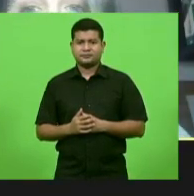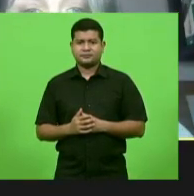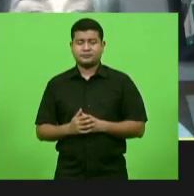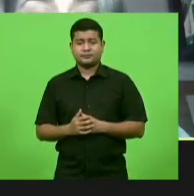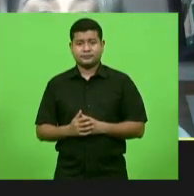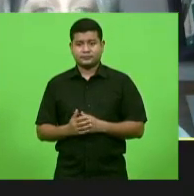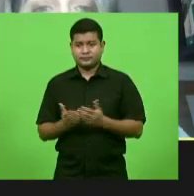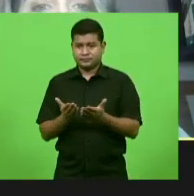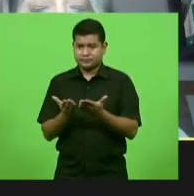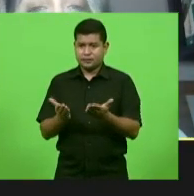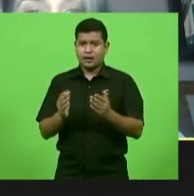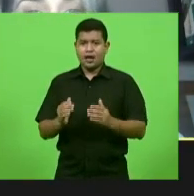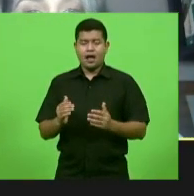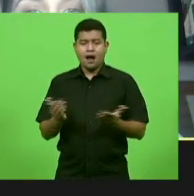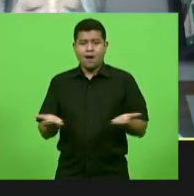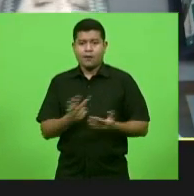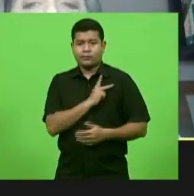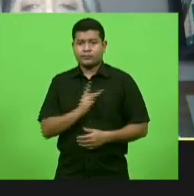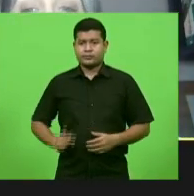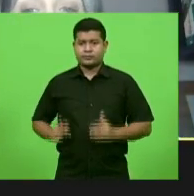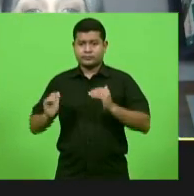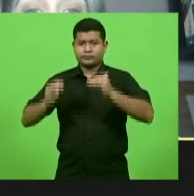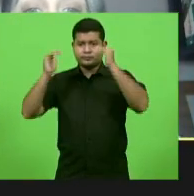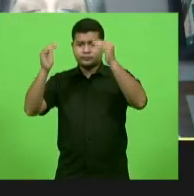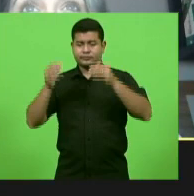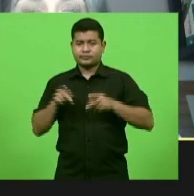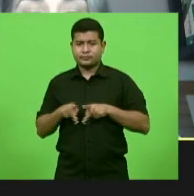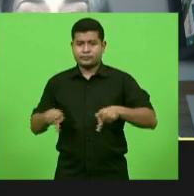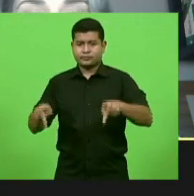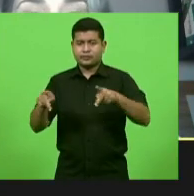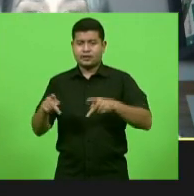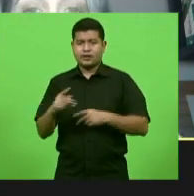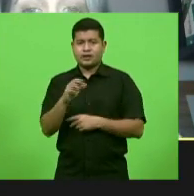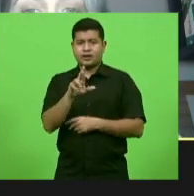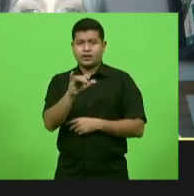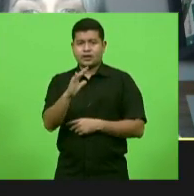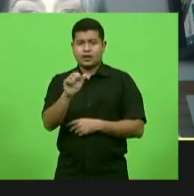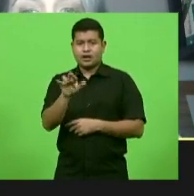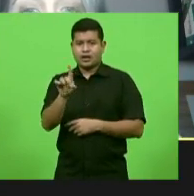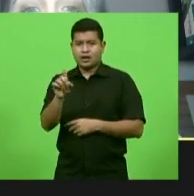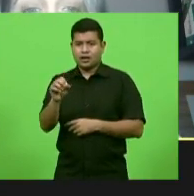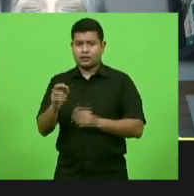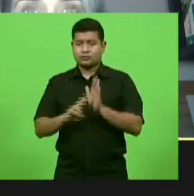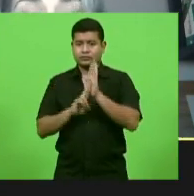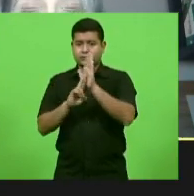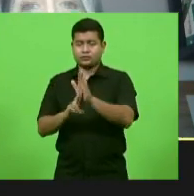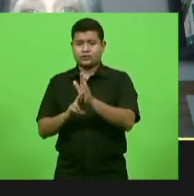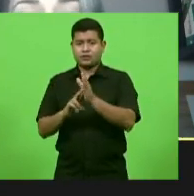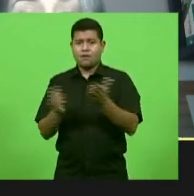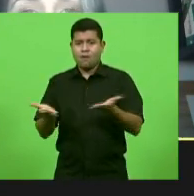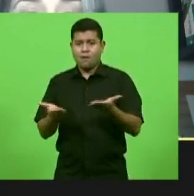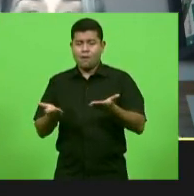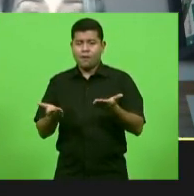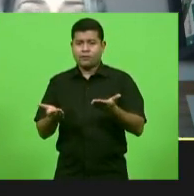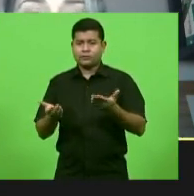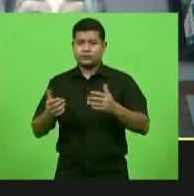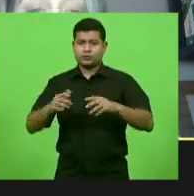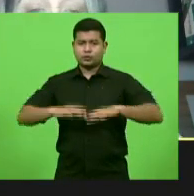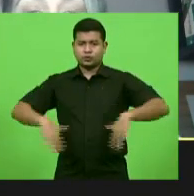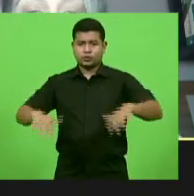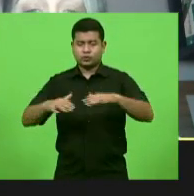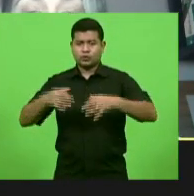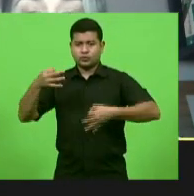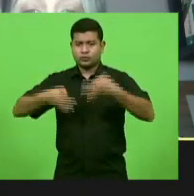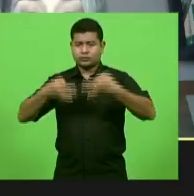Excelentíssimo senhor presidente, desembargador Ricardo Roesler, em nome de quem cumprimento os demais desembargadores e deputados integrantes desse tribunal especial, povo